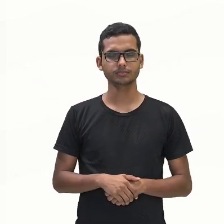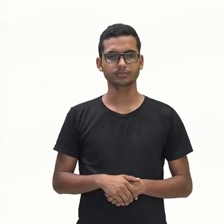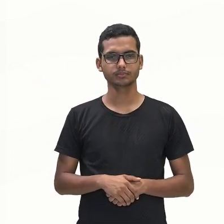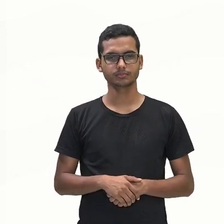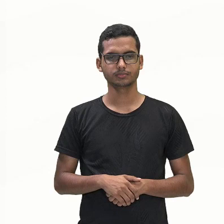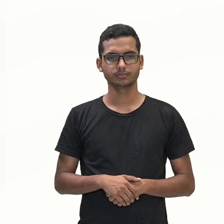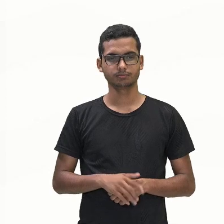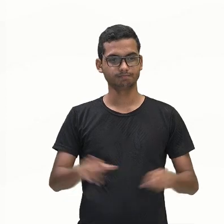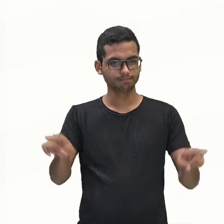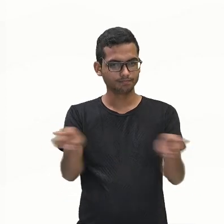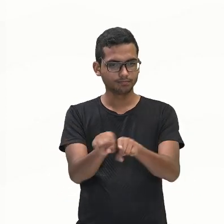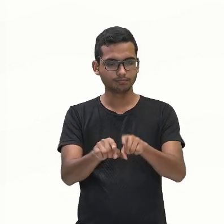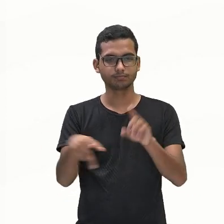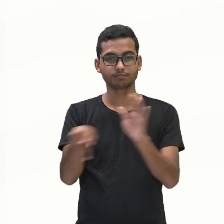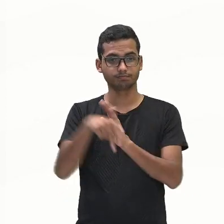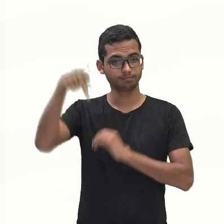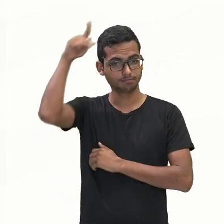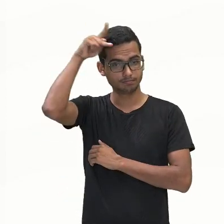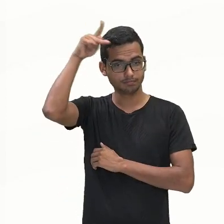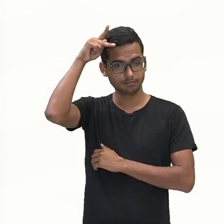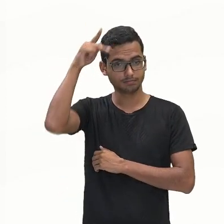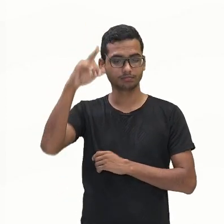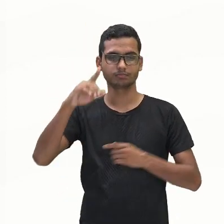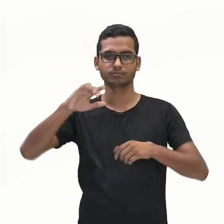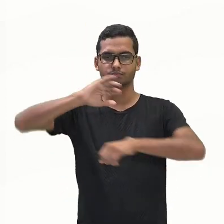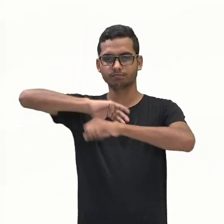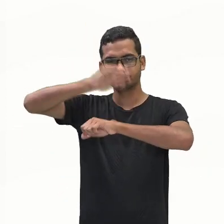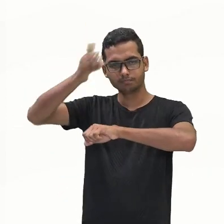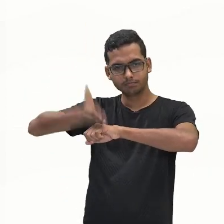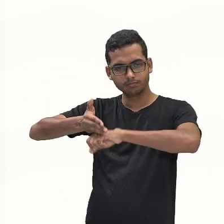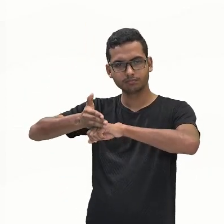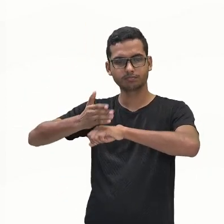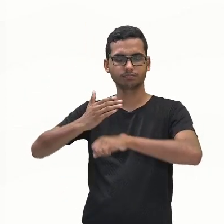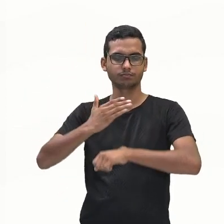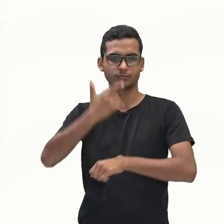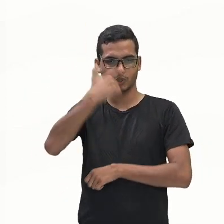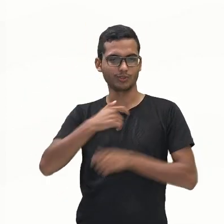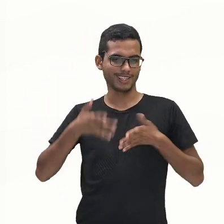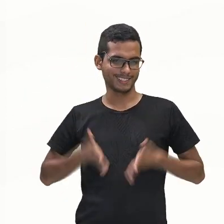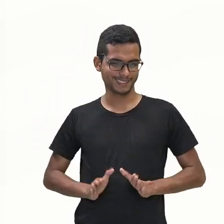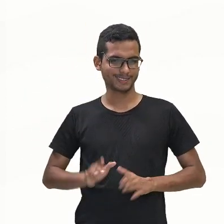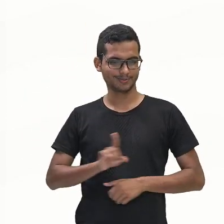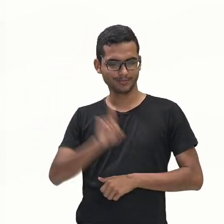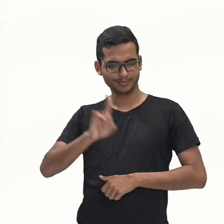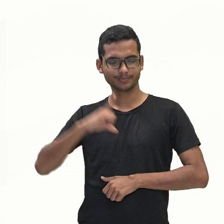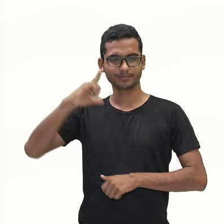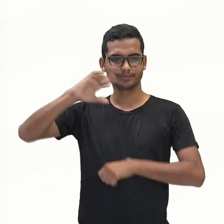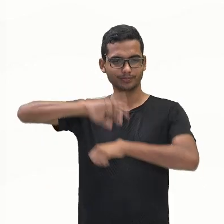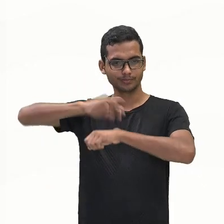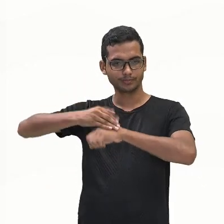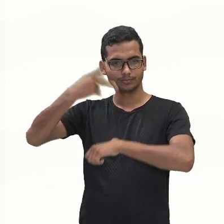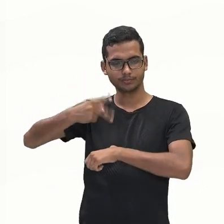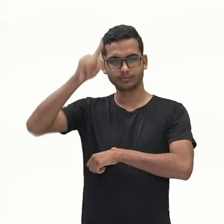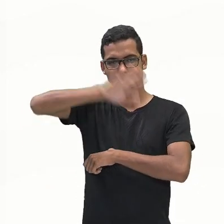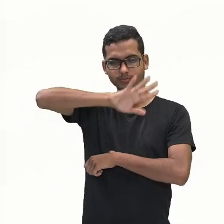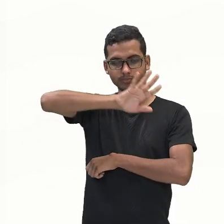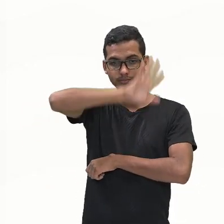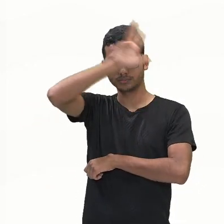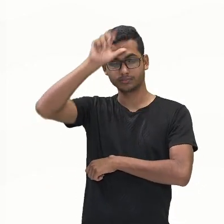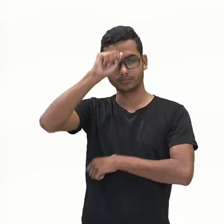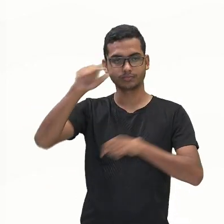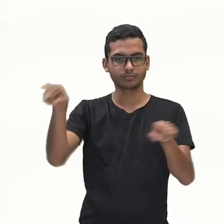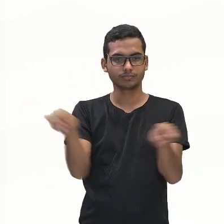olha, Parintins, Itacoatiara, que é a minha terra natal, onde eu nasci, aqui no estado do Amazonas, de